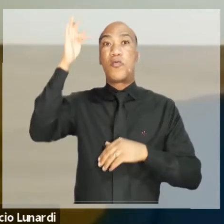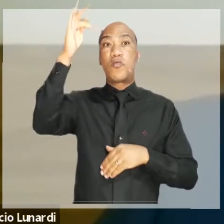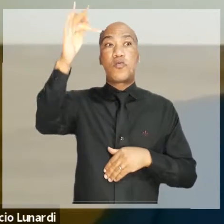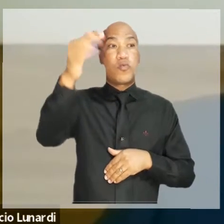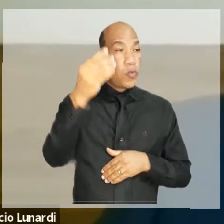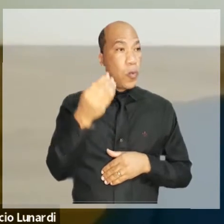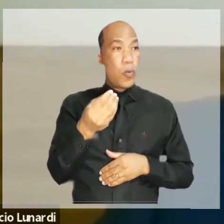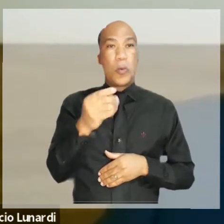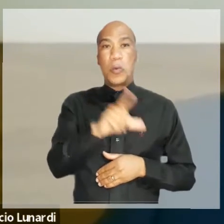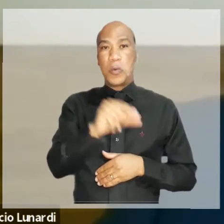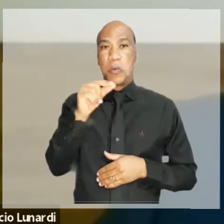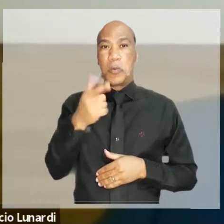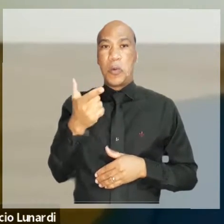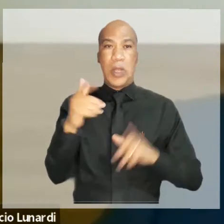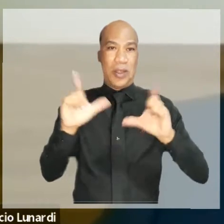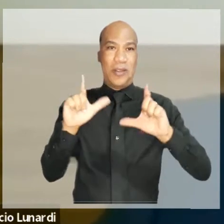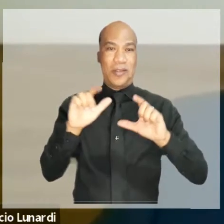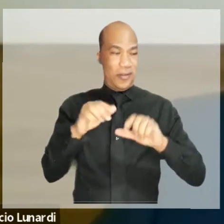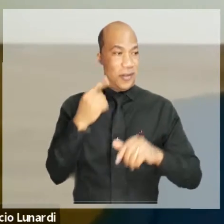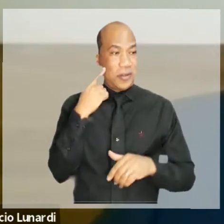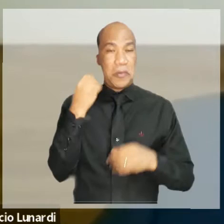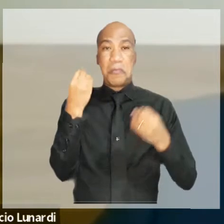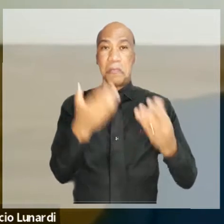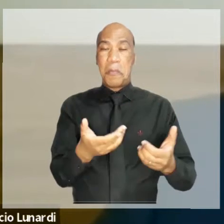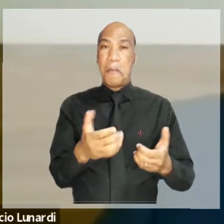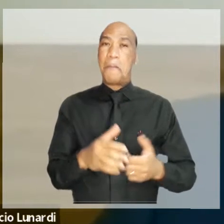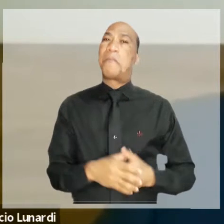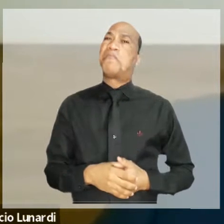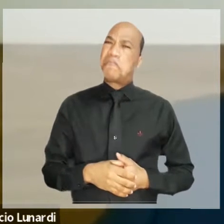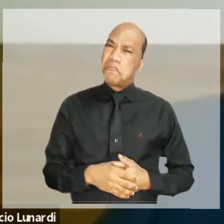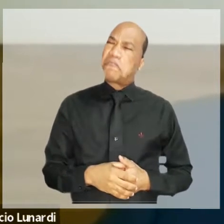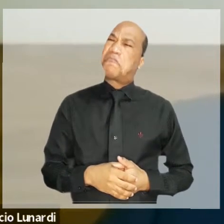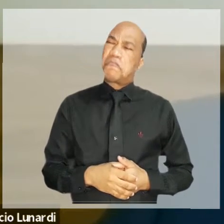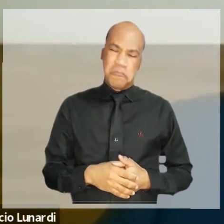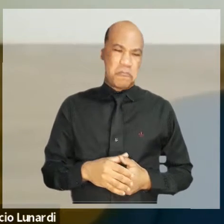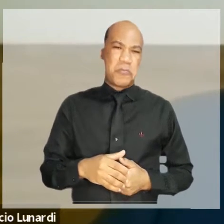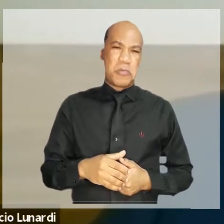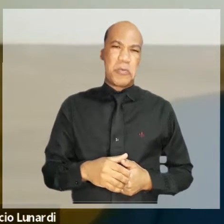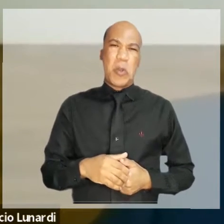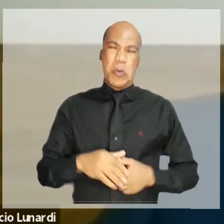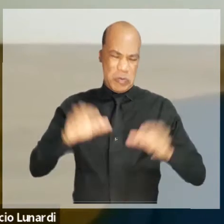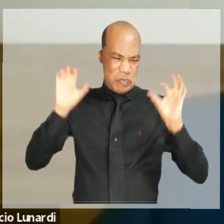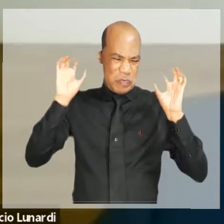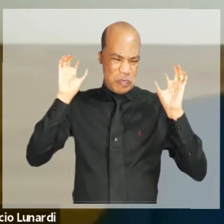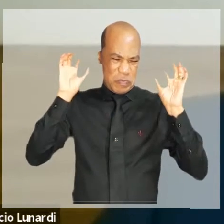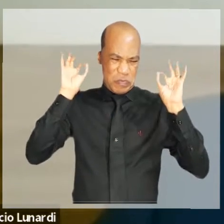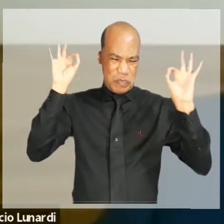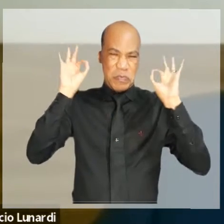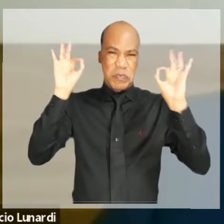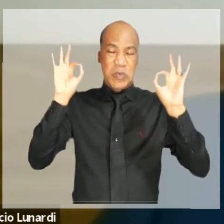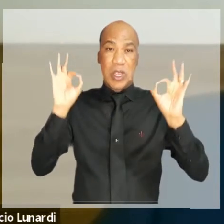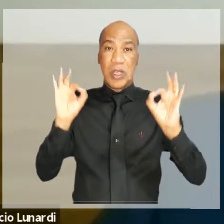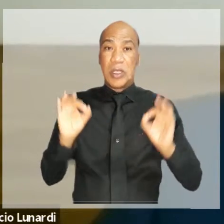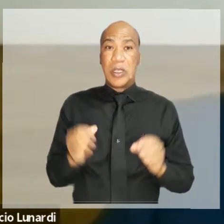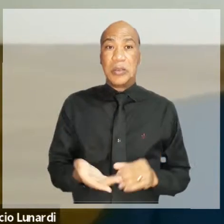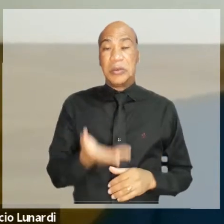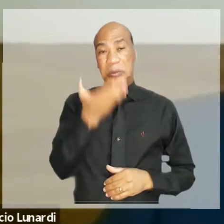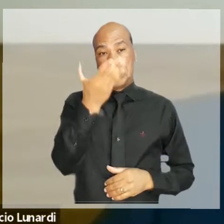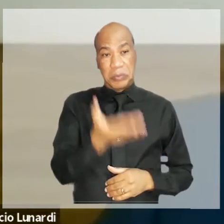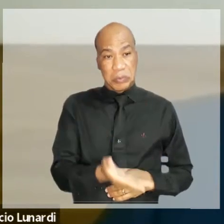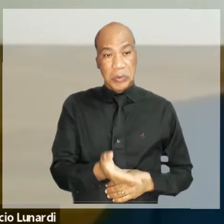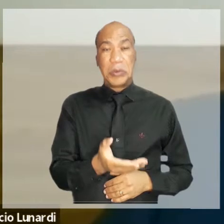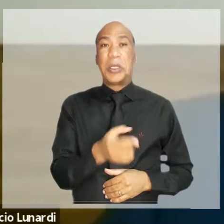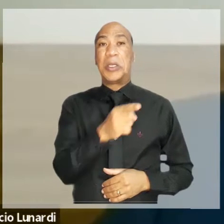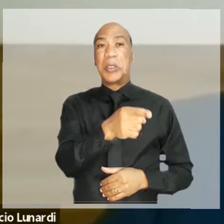também pode falar que vai estrear a sua 4ª temporada, um programa fantástico também. Então, certamente, um dos grandes nomes, né, do país